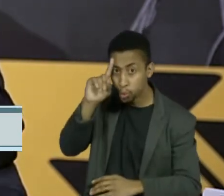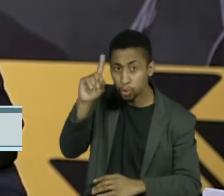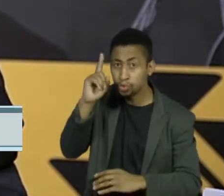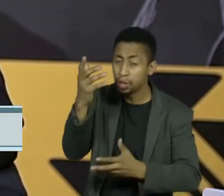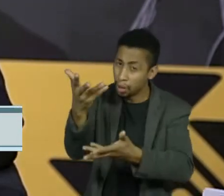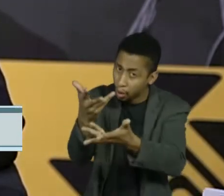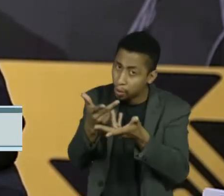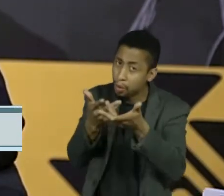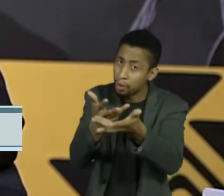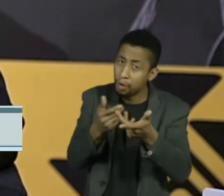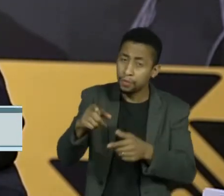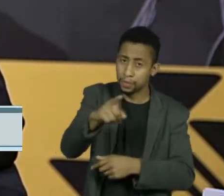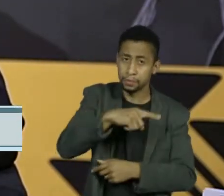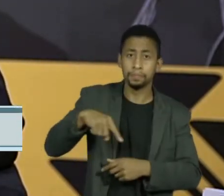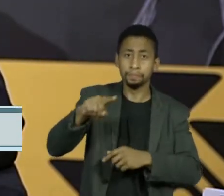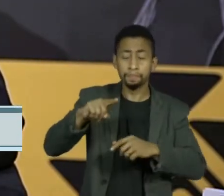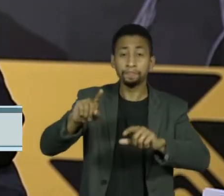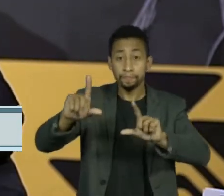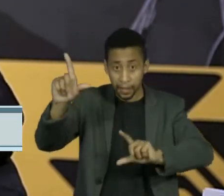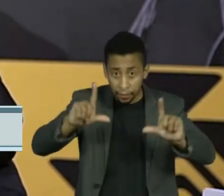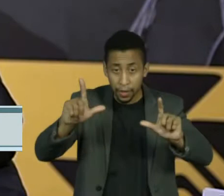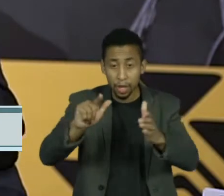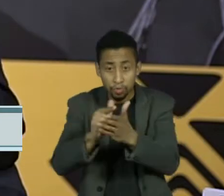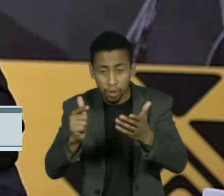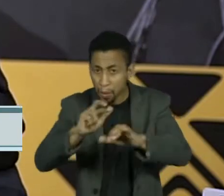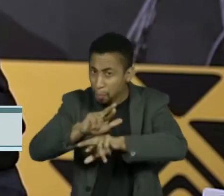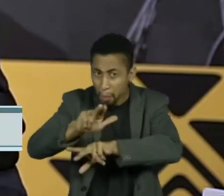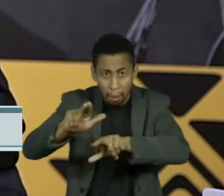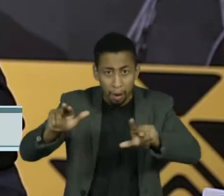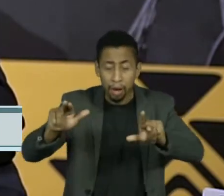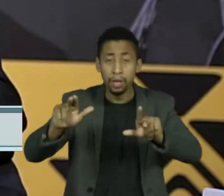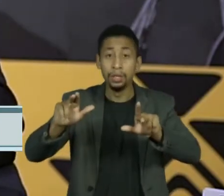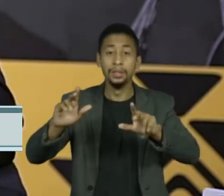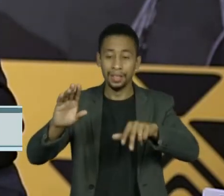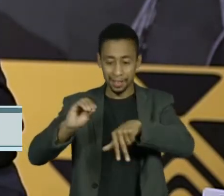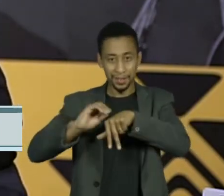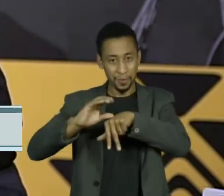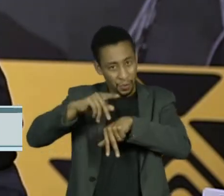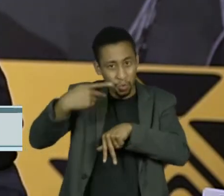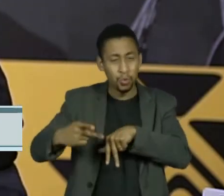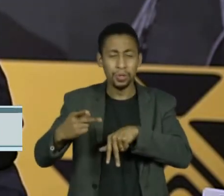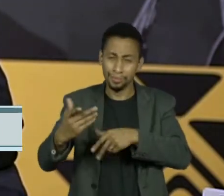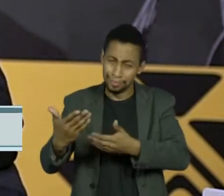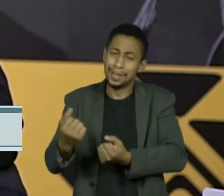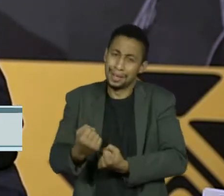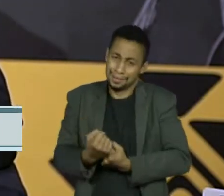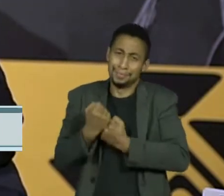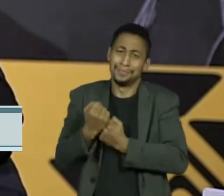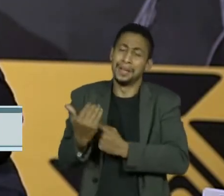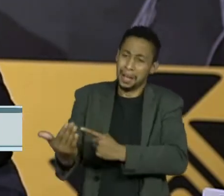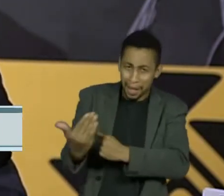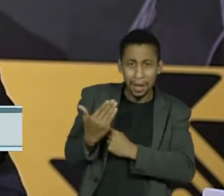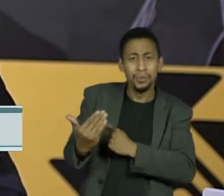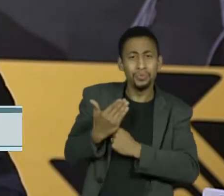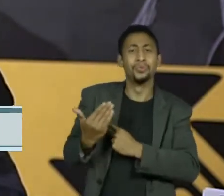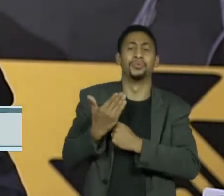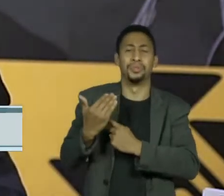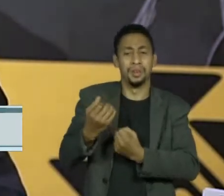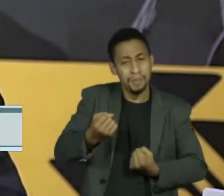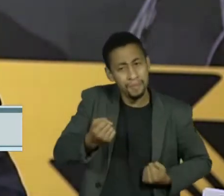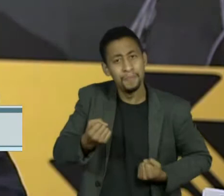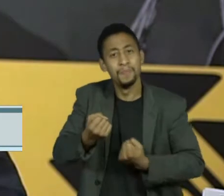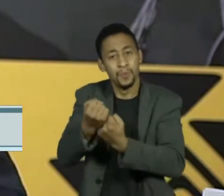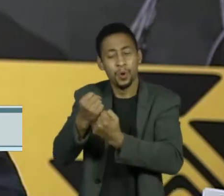um chamamento para que os veículos de comunicação, em especial a TV Cultura, não nos deixe só. Não deixe de apoiar